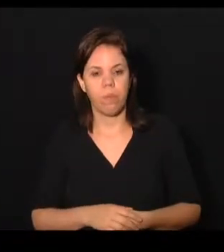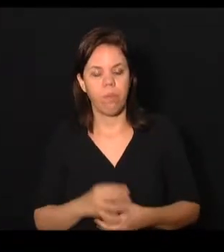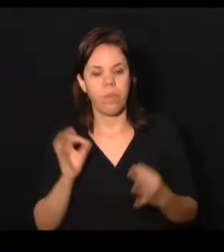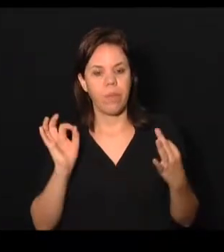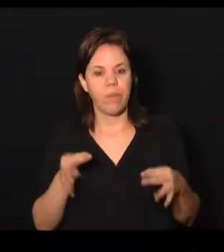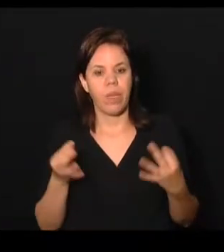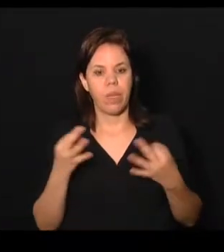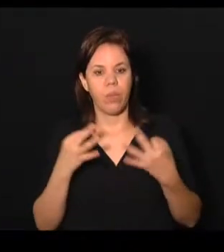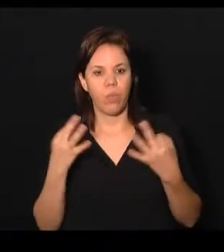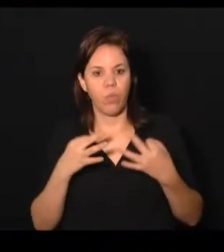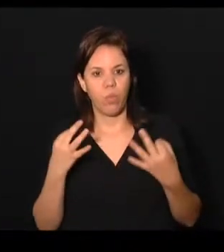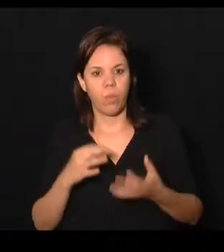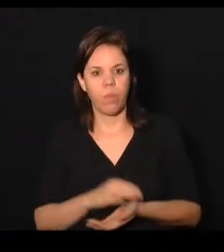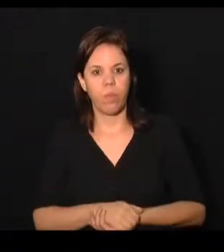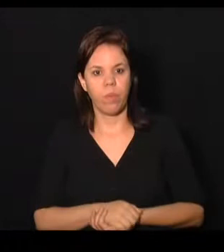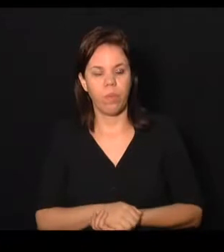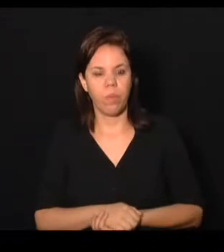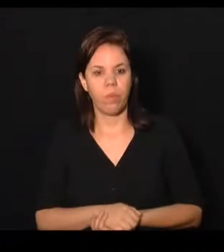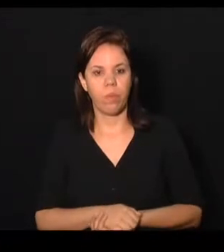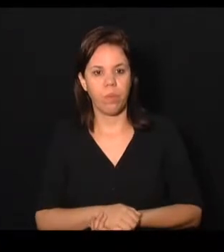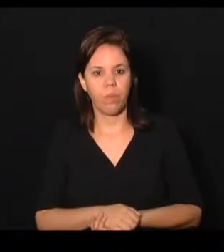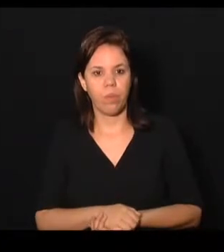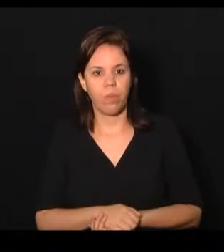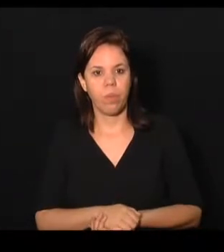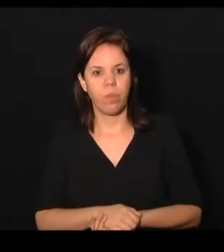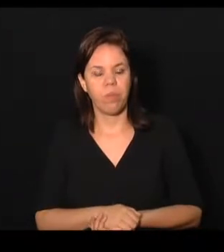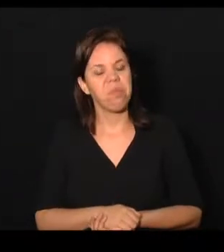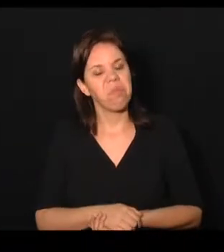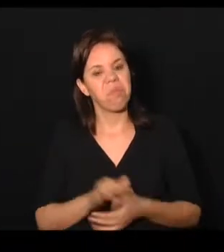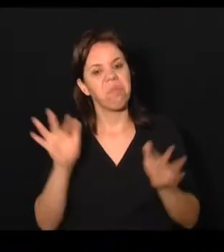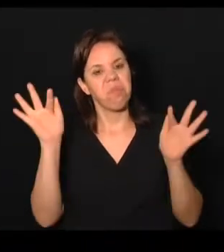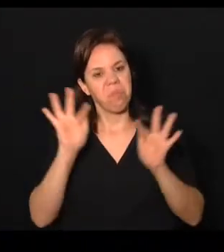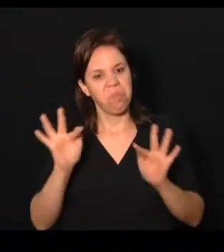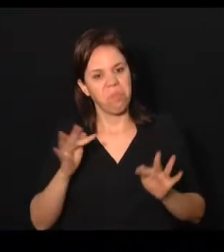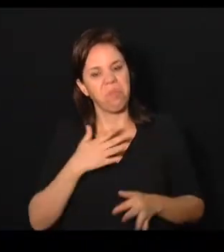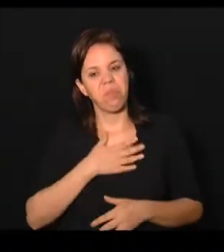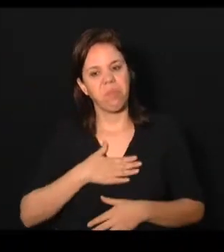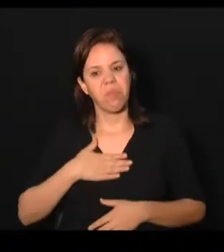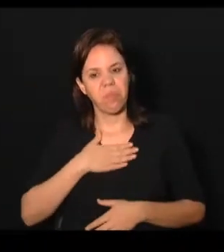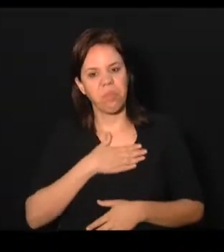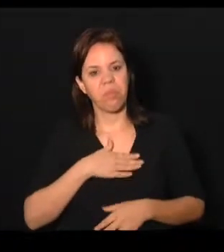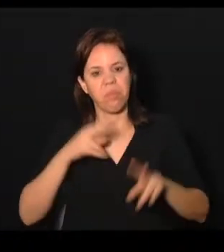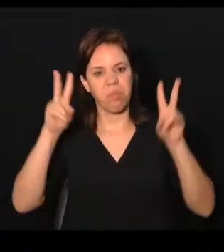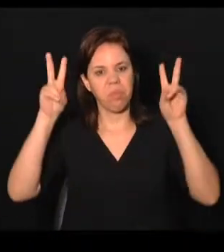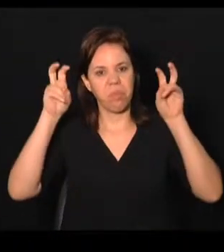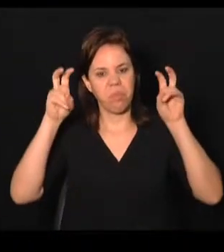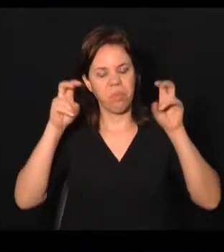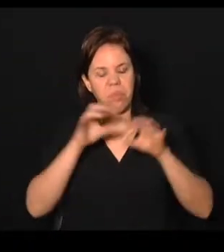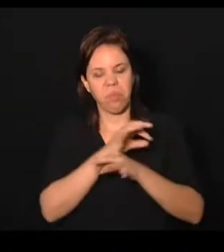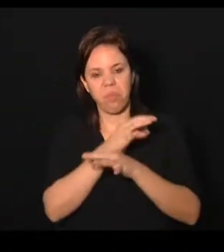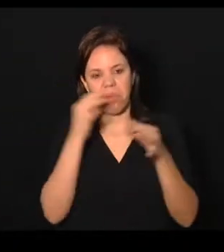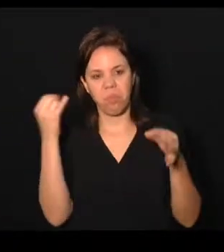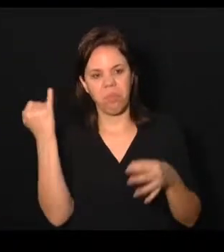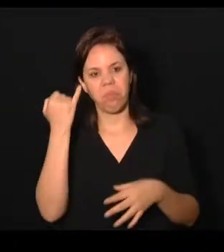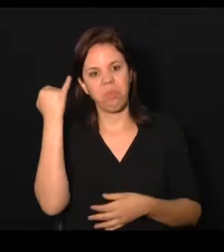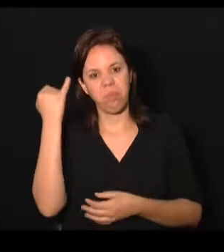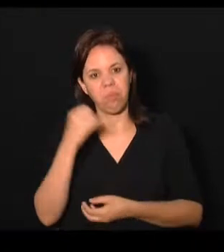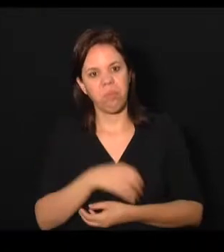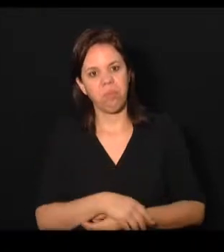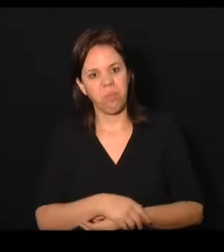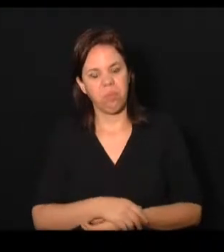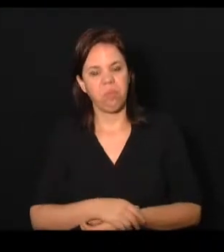Perfeito. Eu, sinceramente, fico feliz, né? É um tema importante.